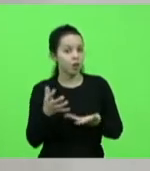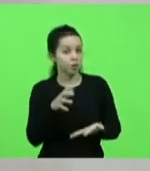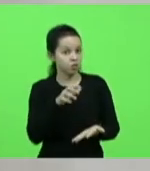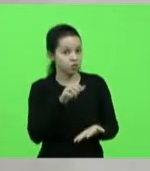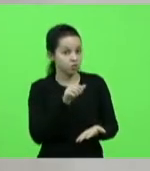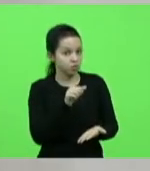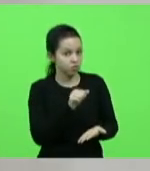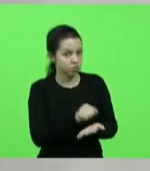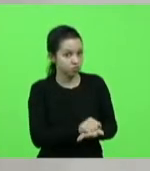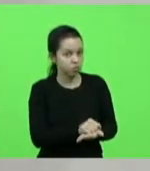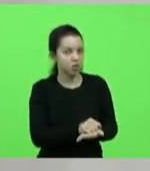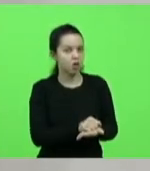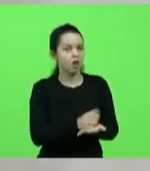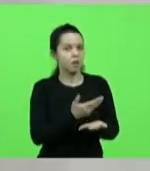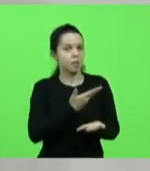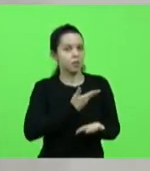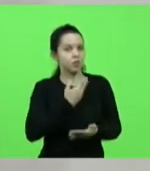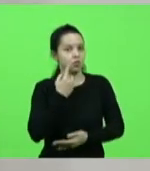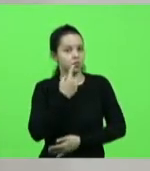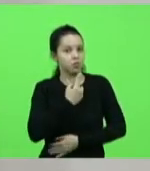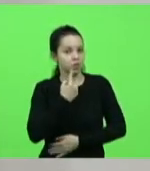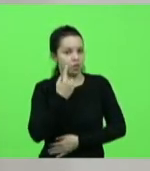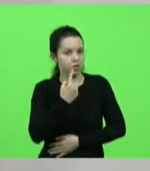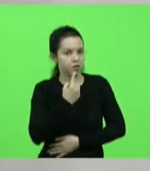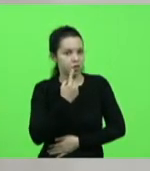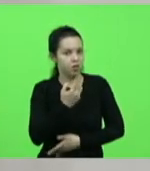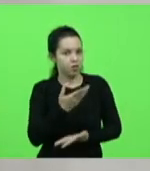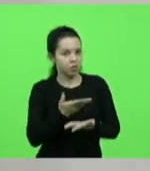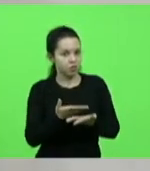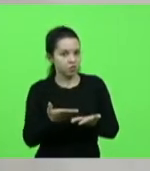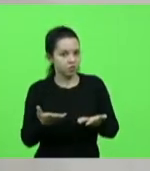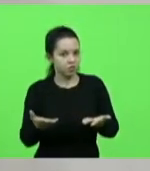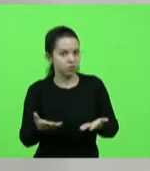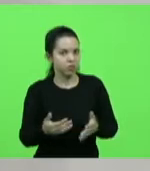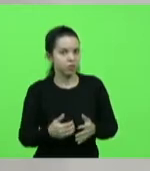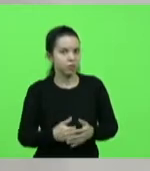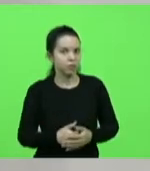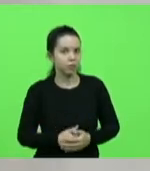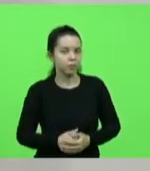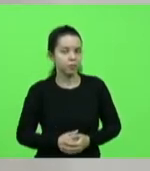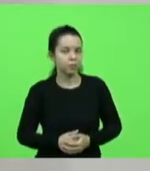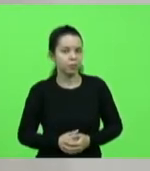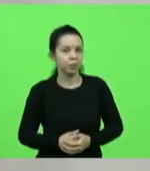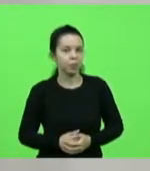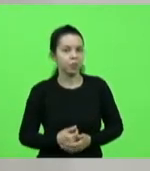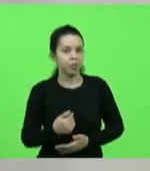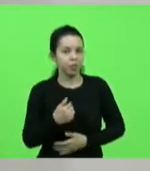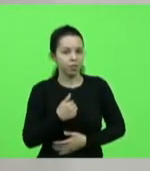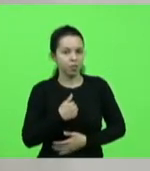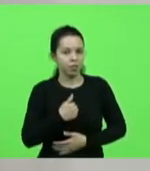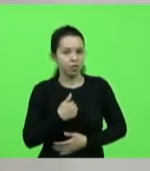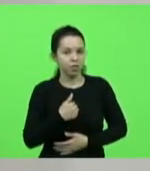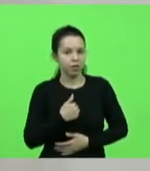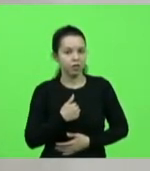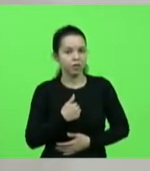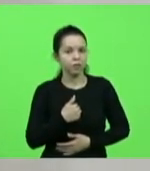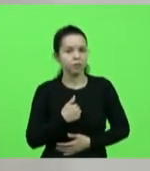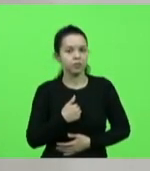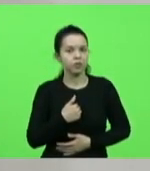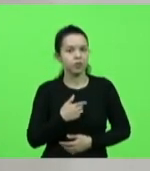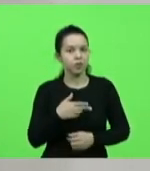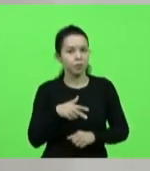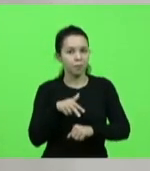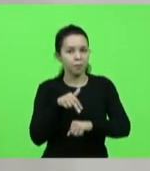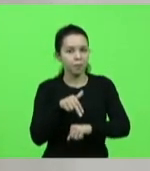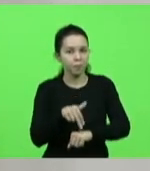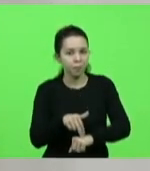registrar aos colegas deputados, deputadas, que tenho estado presente